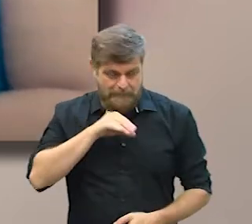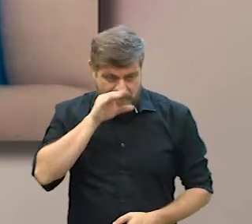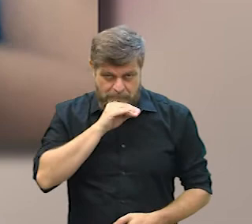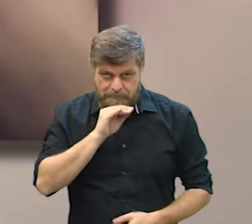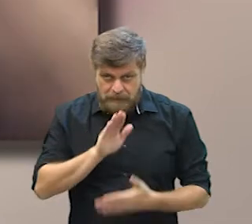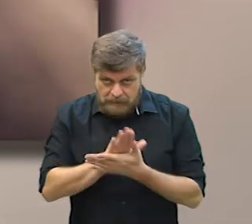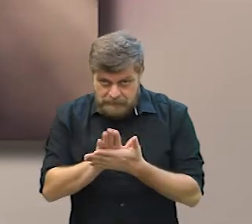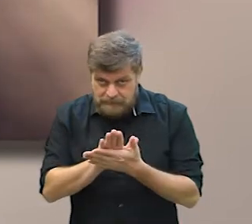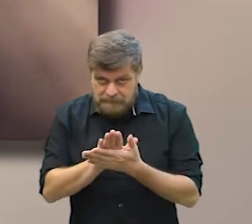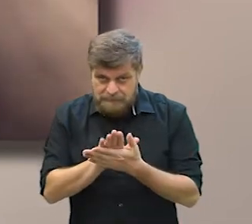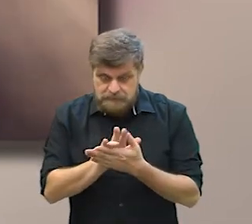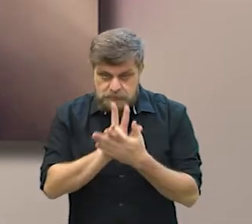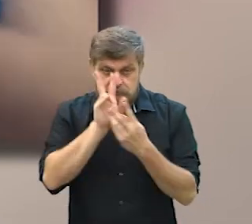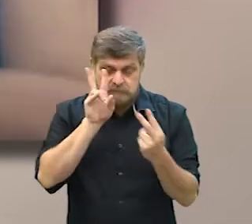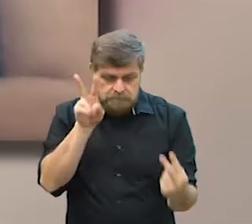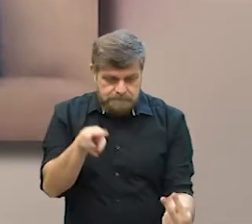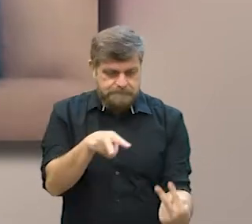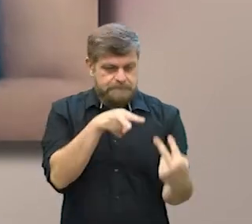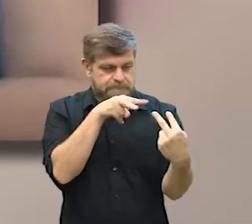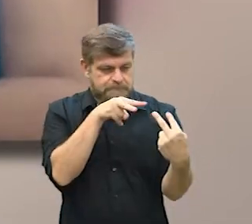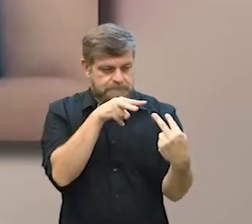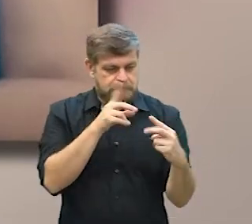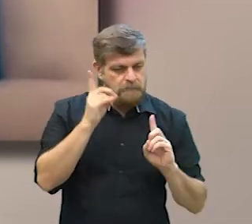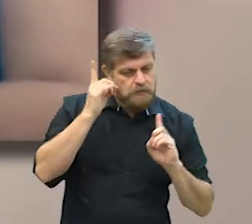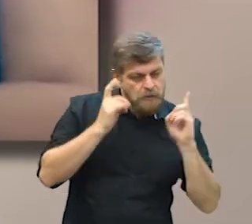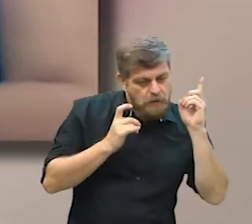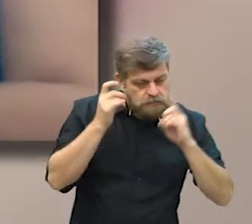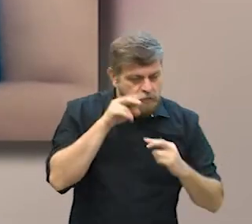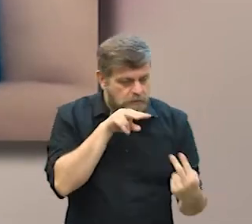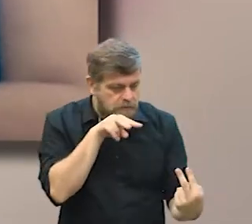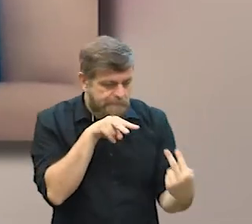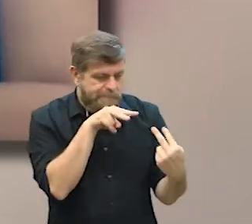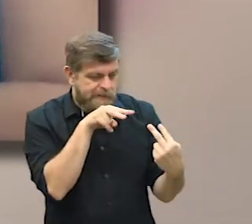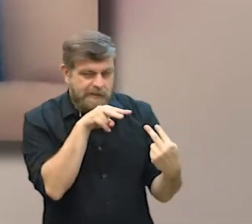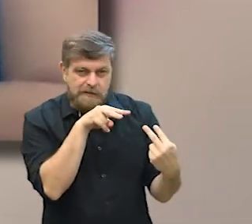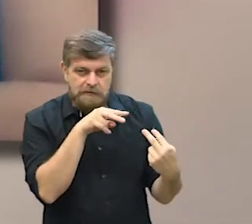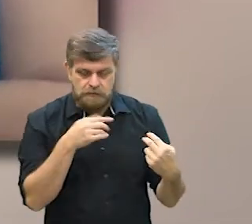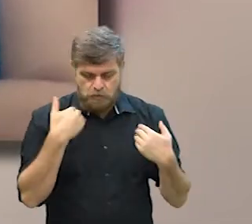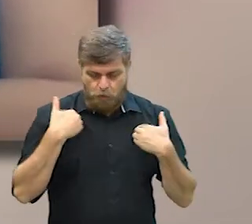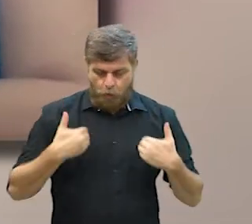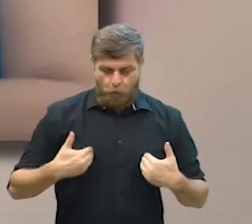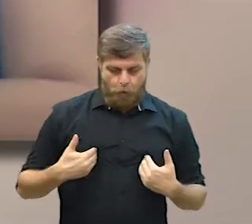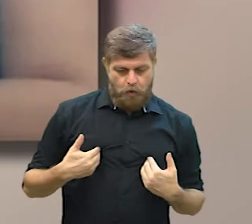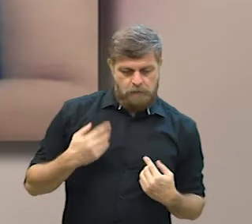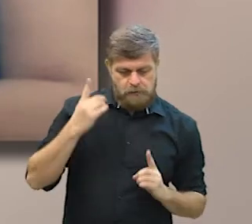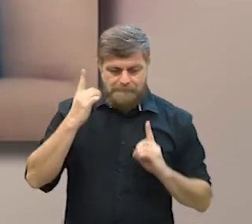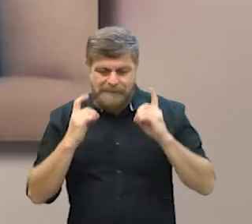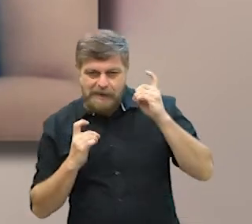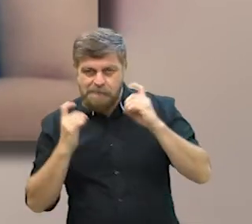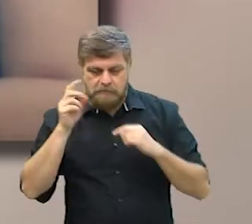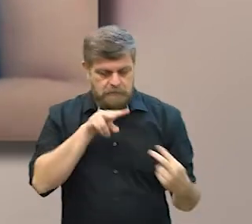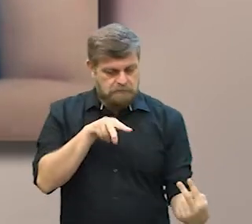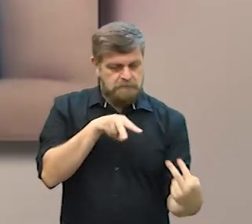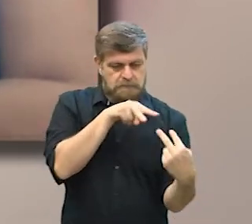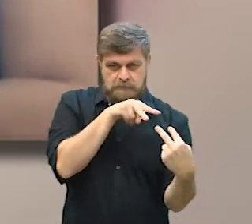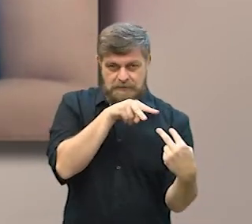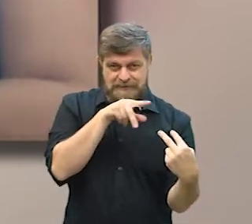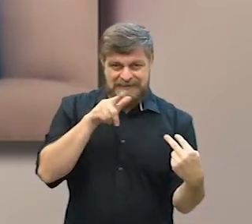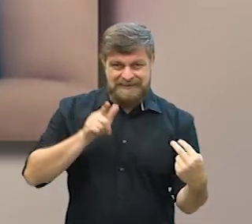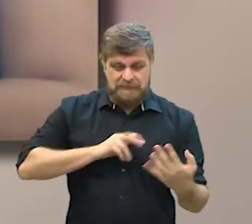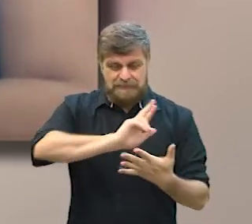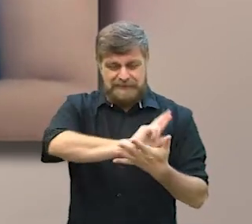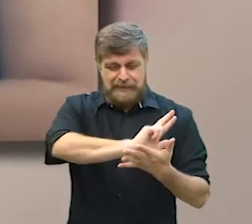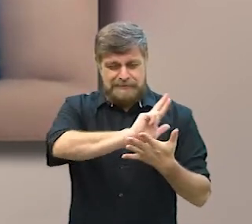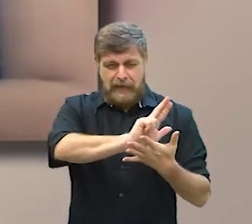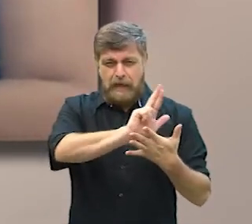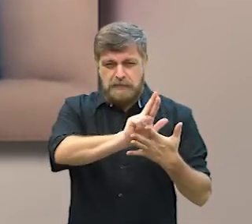a comunicação verbal, mas nós temos uma comunicação que é através dos olhos, que é através do gesto, né?